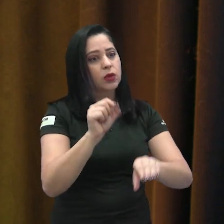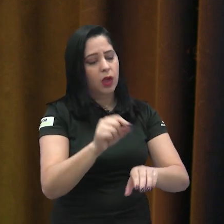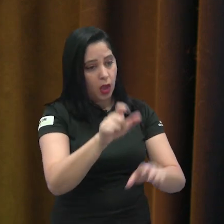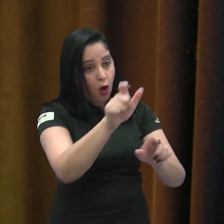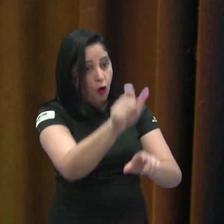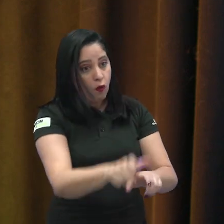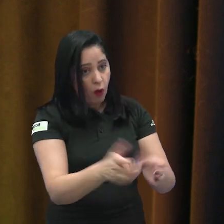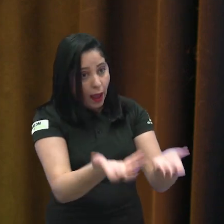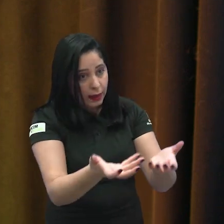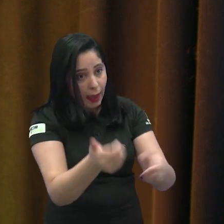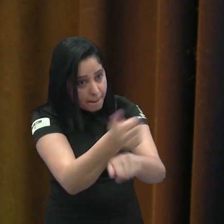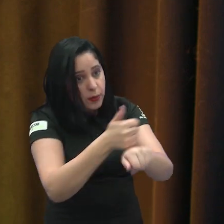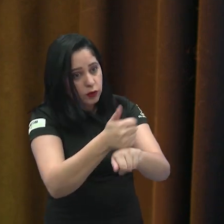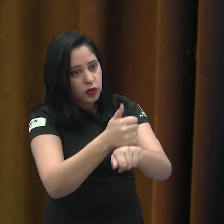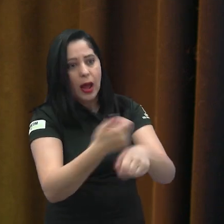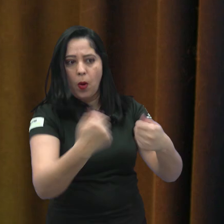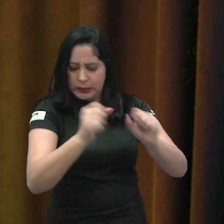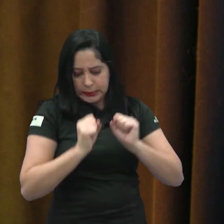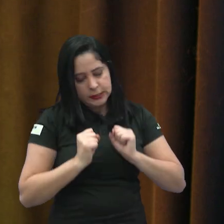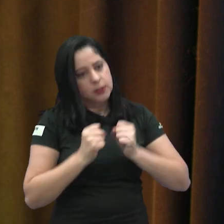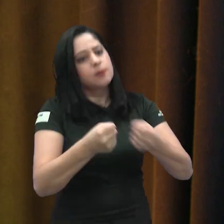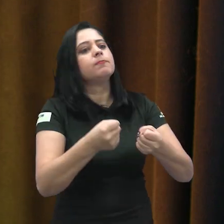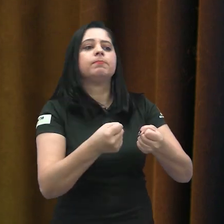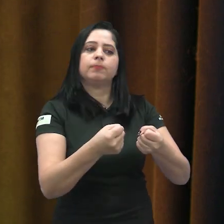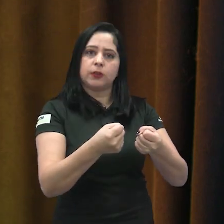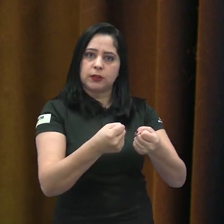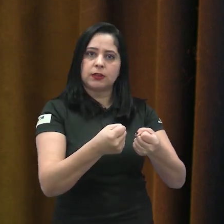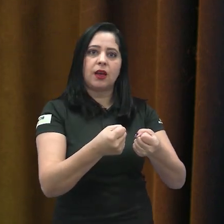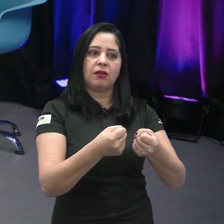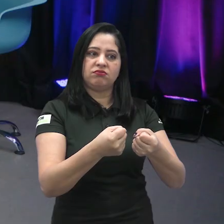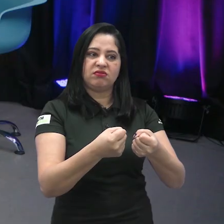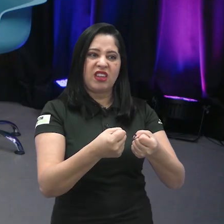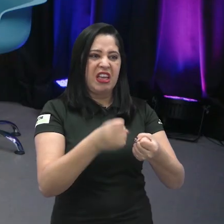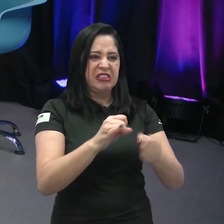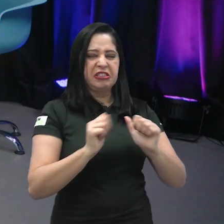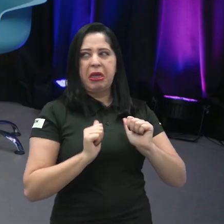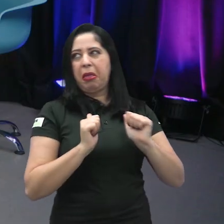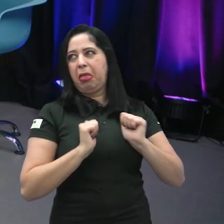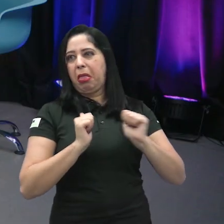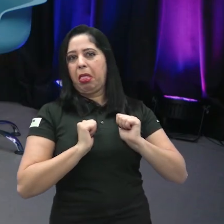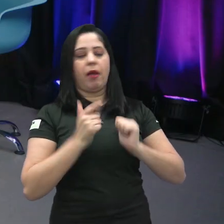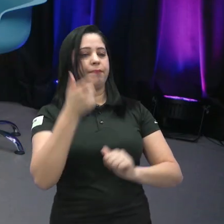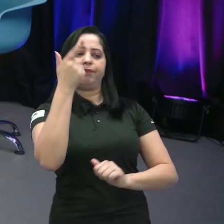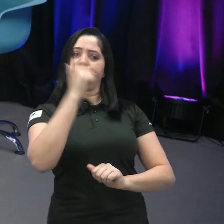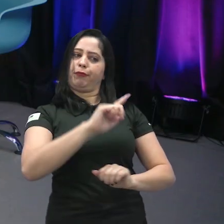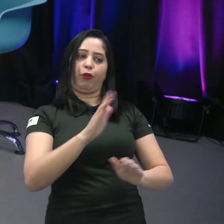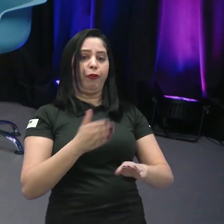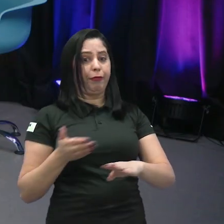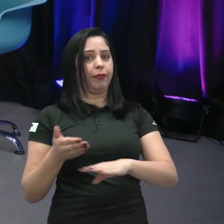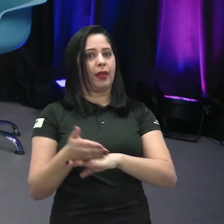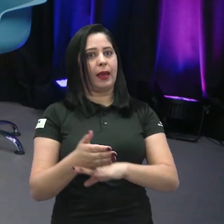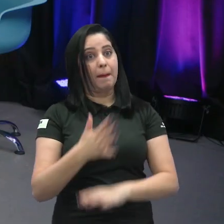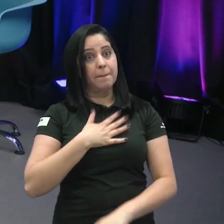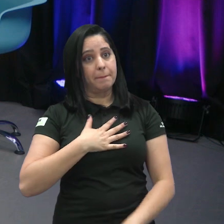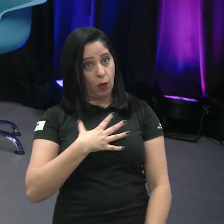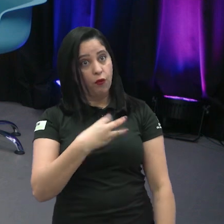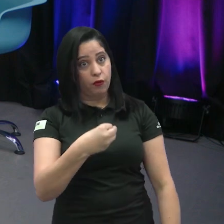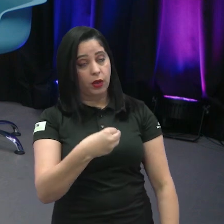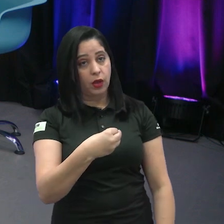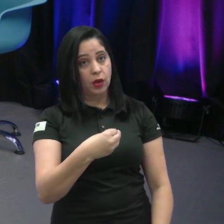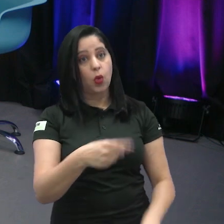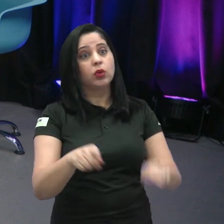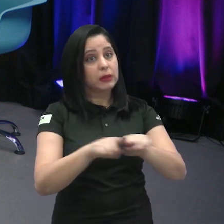atleta profissional, você realmente precisa de dedicação. Sim. Porque senão você não vai conseguir. Isso é uma verdade. Eu tenho um